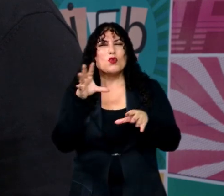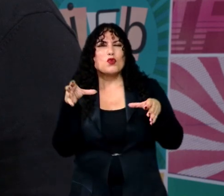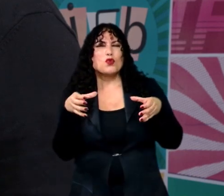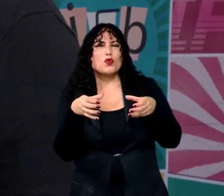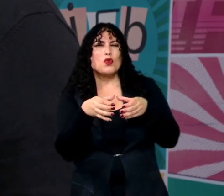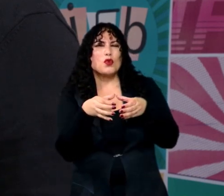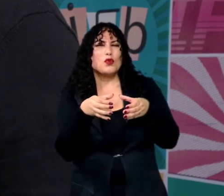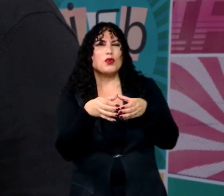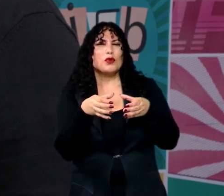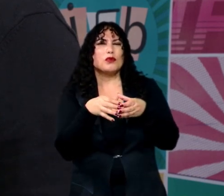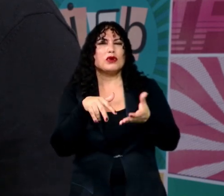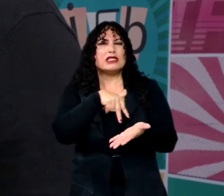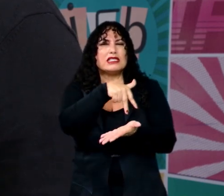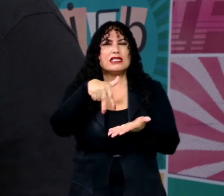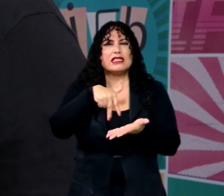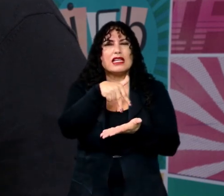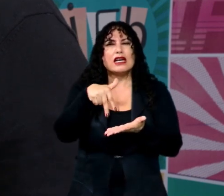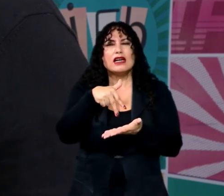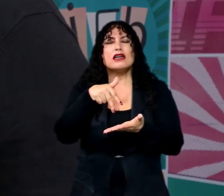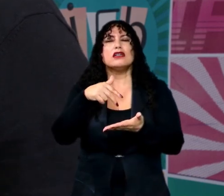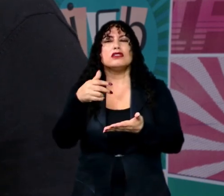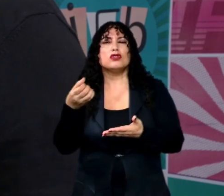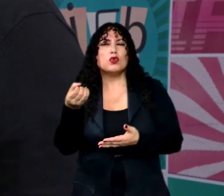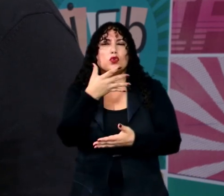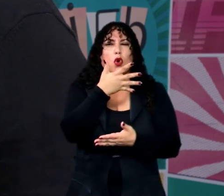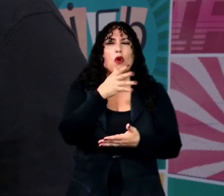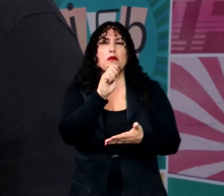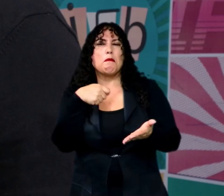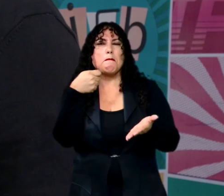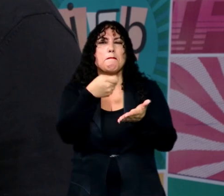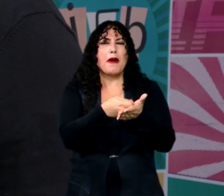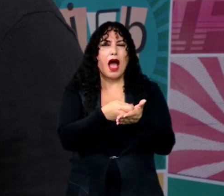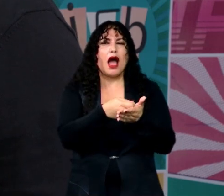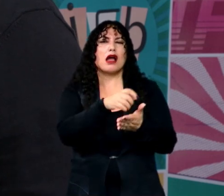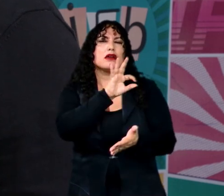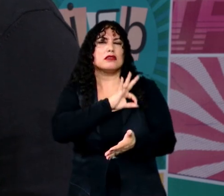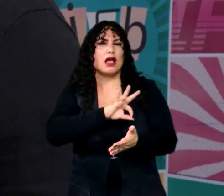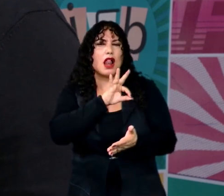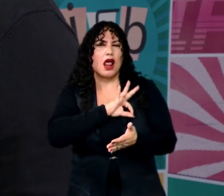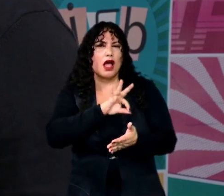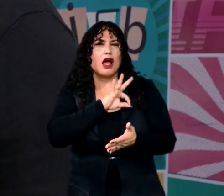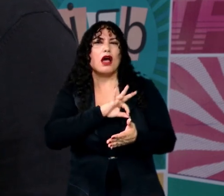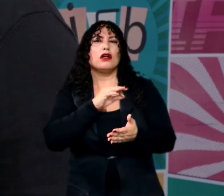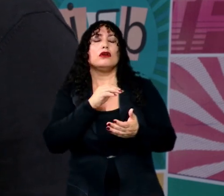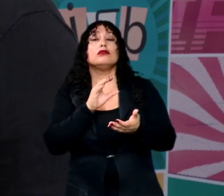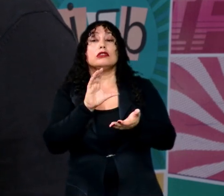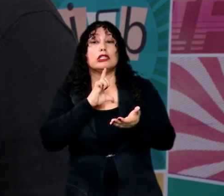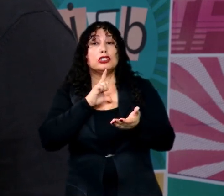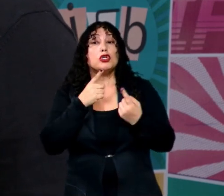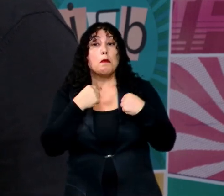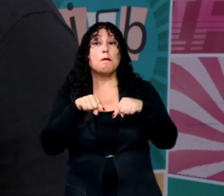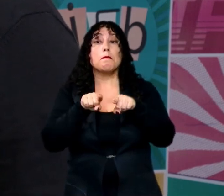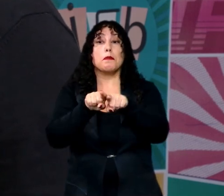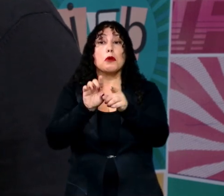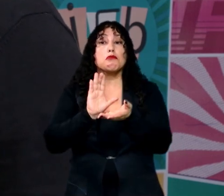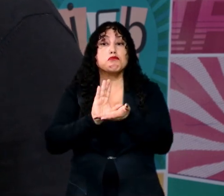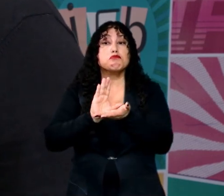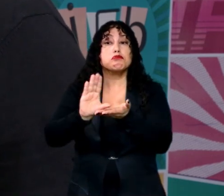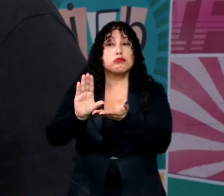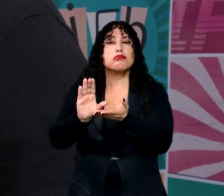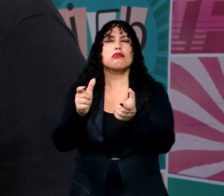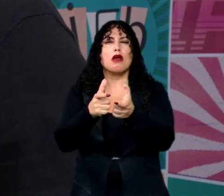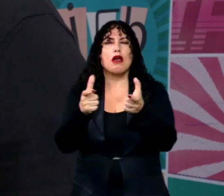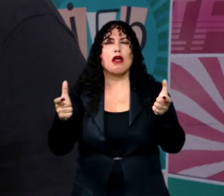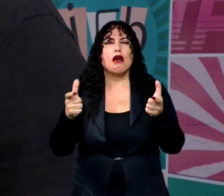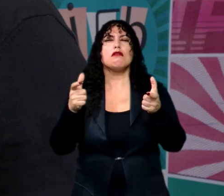companhias de dança contemporânea que conseguiam pagar algum salário no passado, uhum, porque tinham patrocínios grandes de